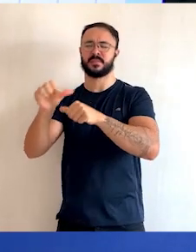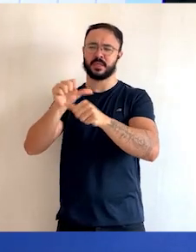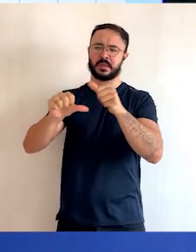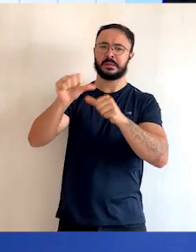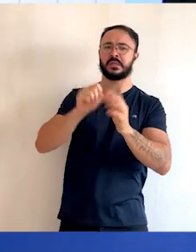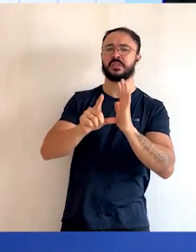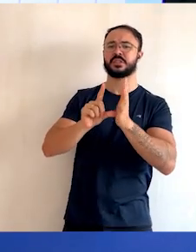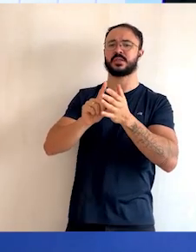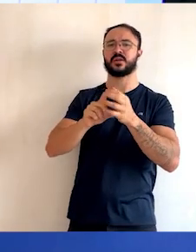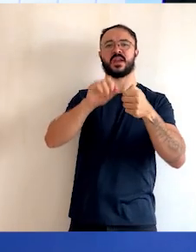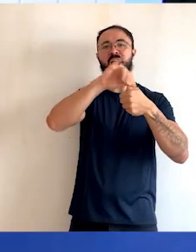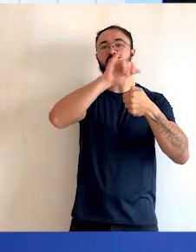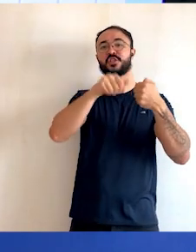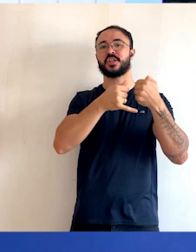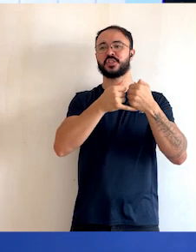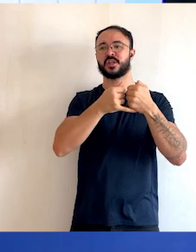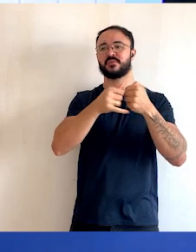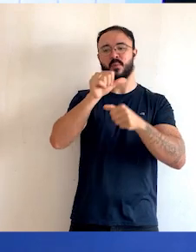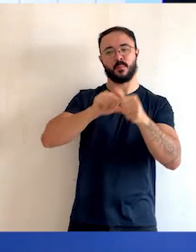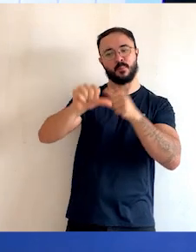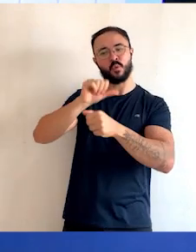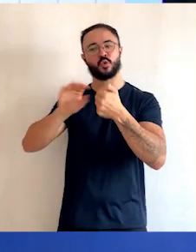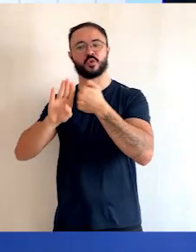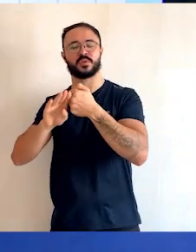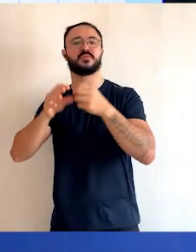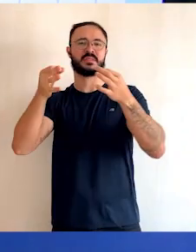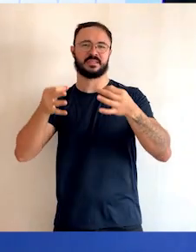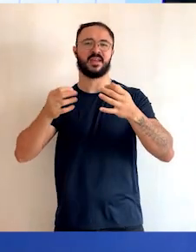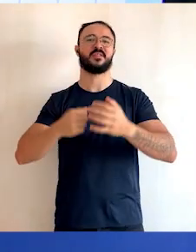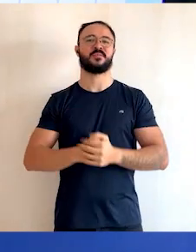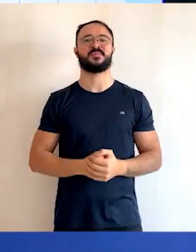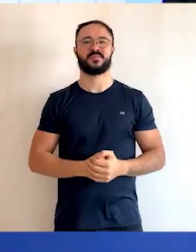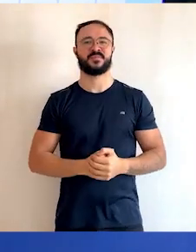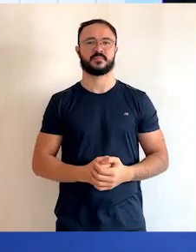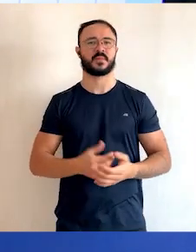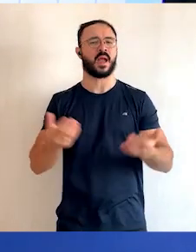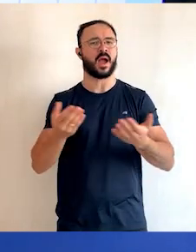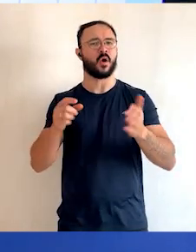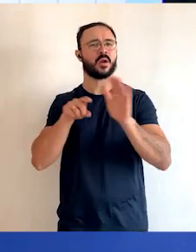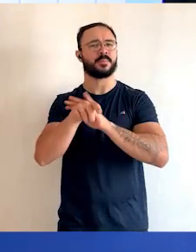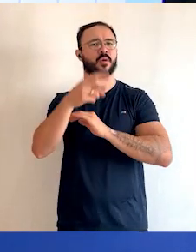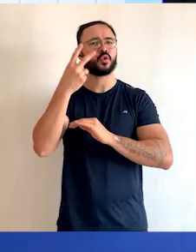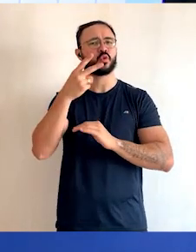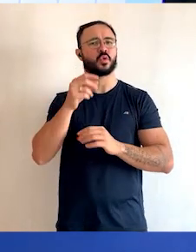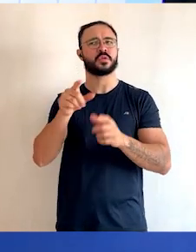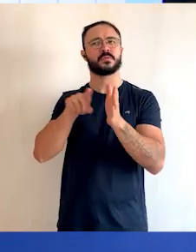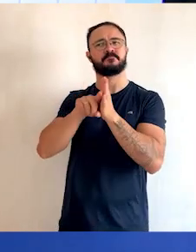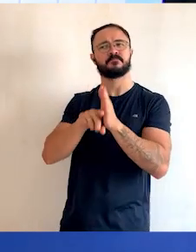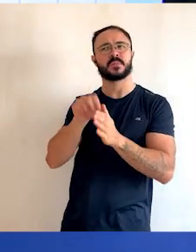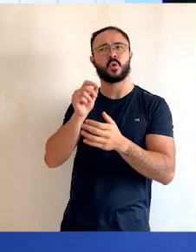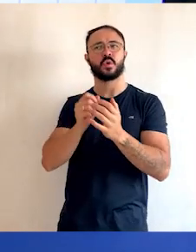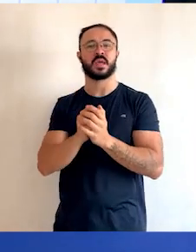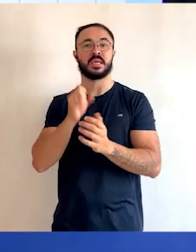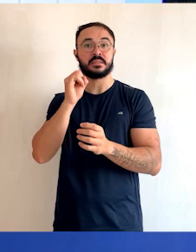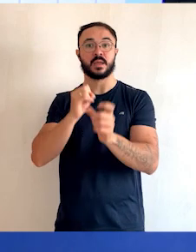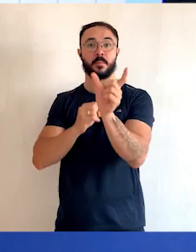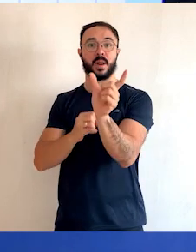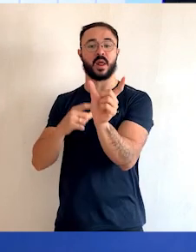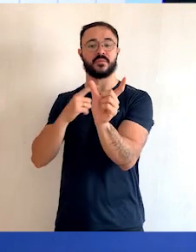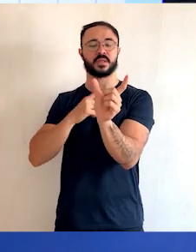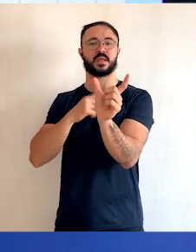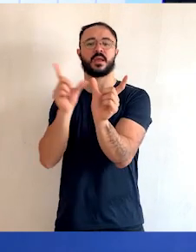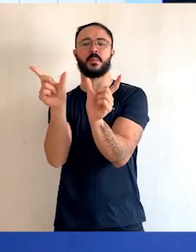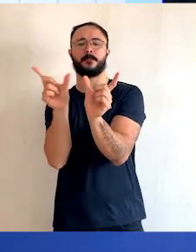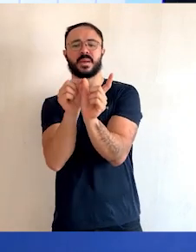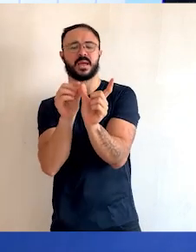as palavras e dizer se elas foram formadas a partir do acréscimo de prefixos ou sufixos. Na letra A,